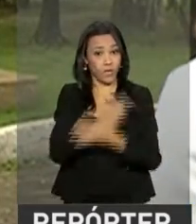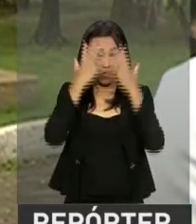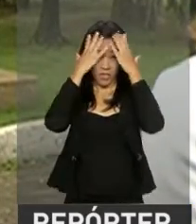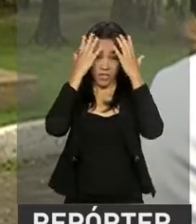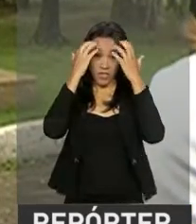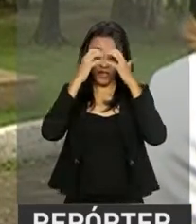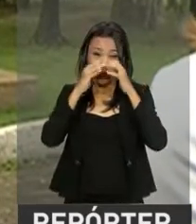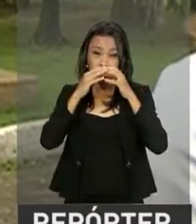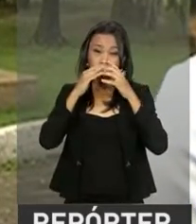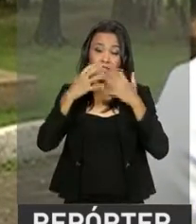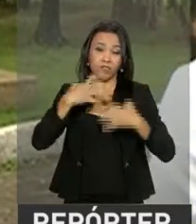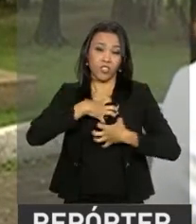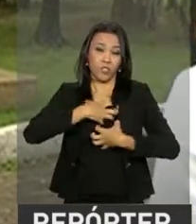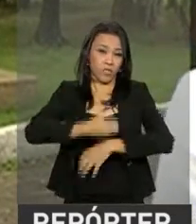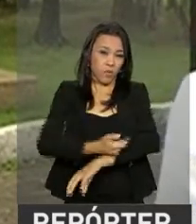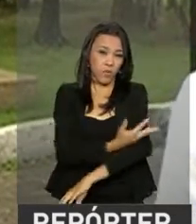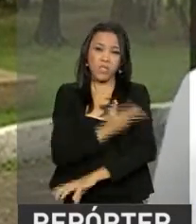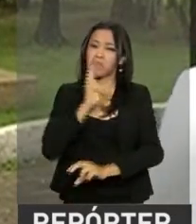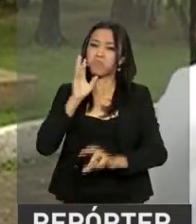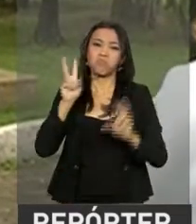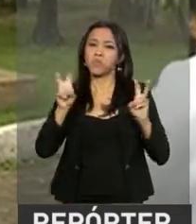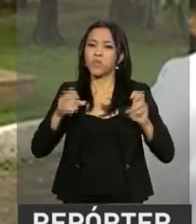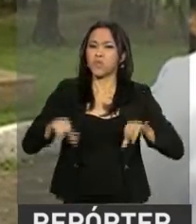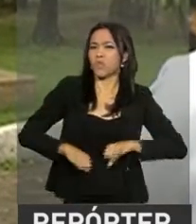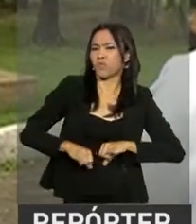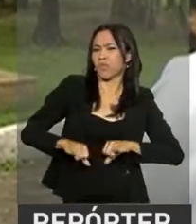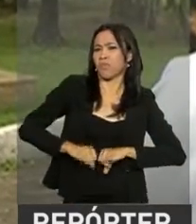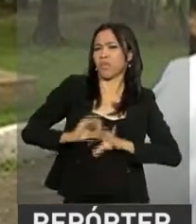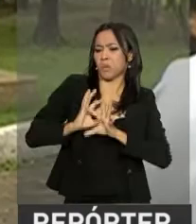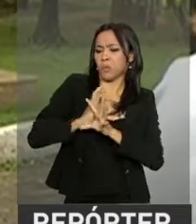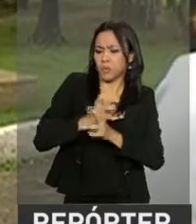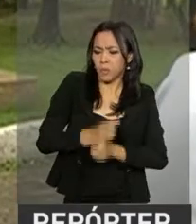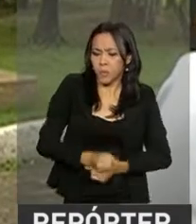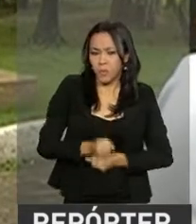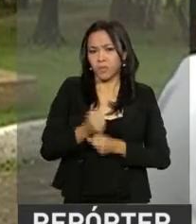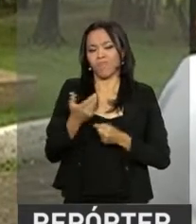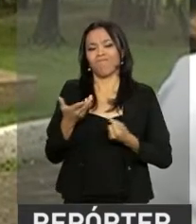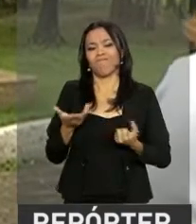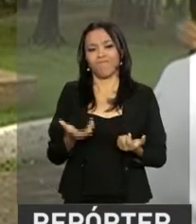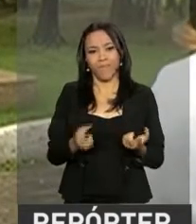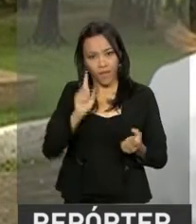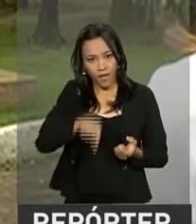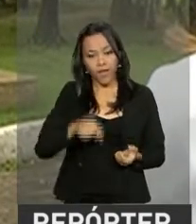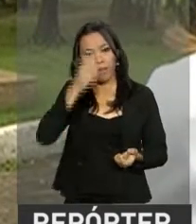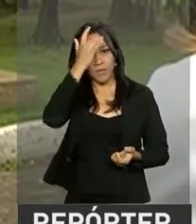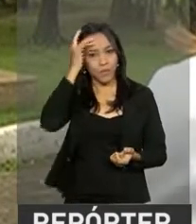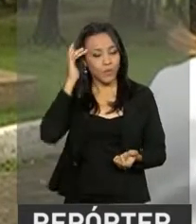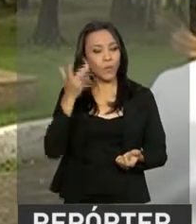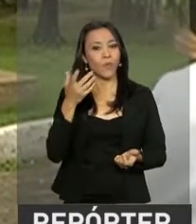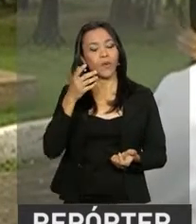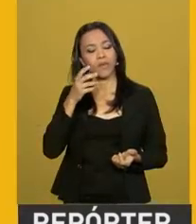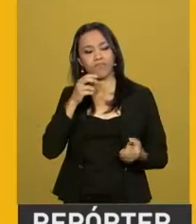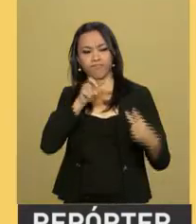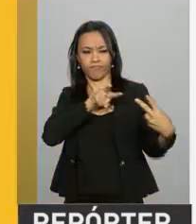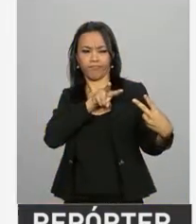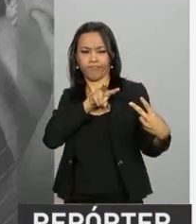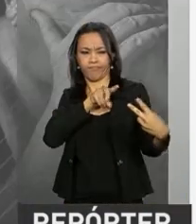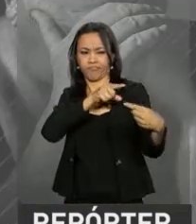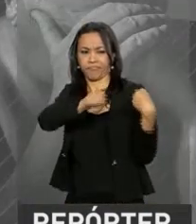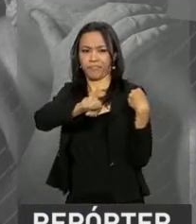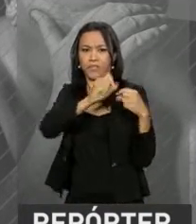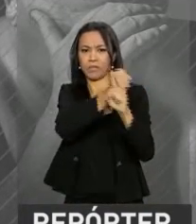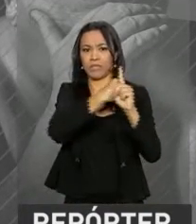dos afetos. Há um sofrimento. Há como se fosse uma certa incompatibilidade entre a pessoa e a sociedade.